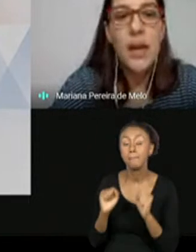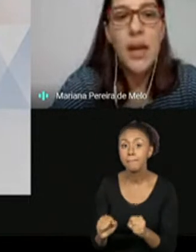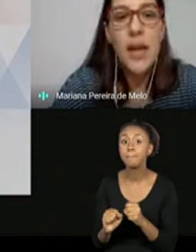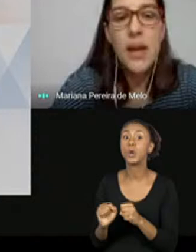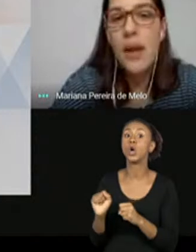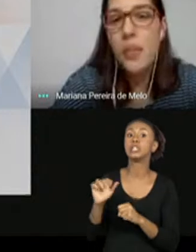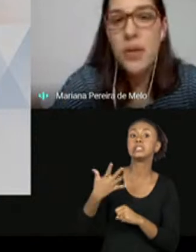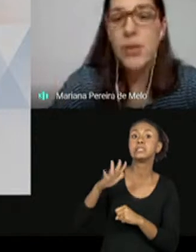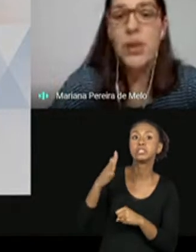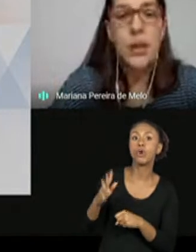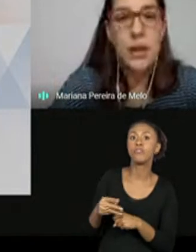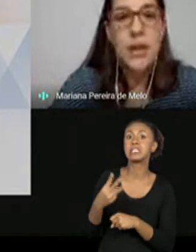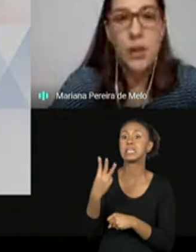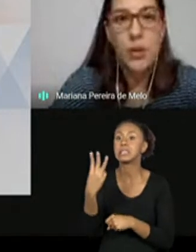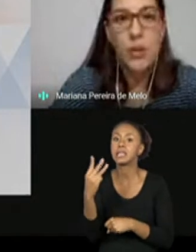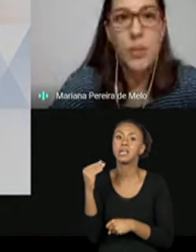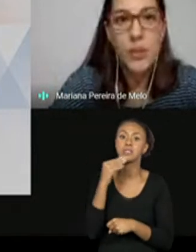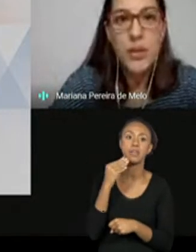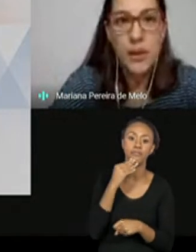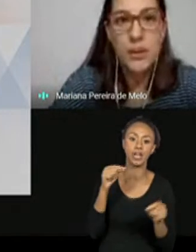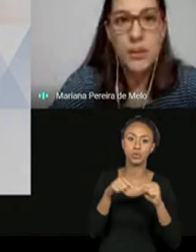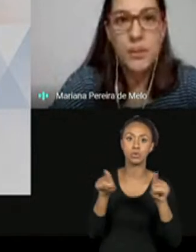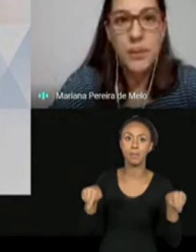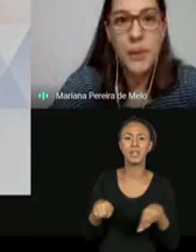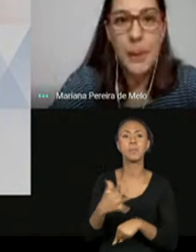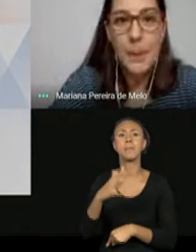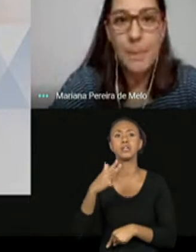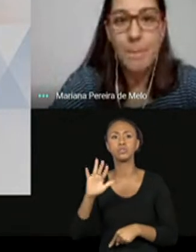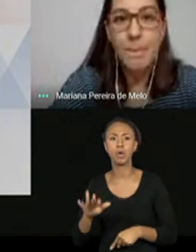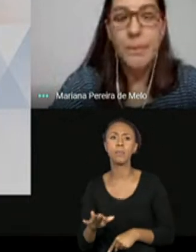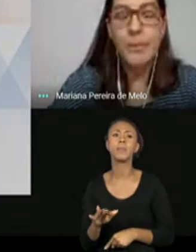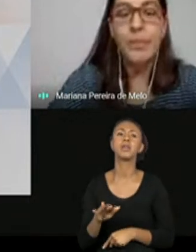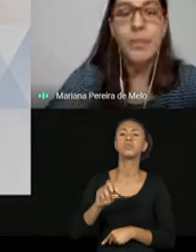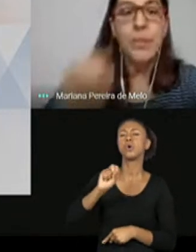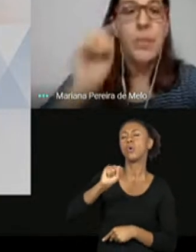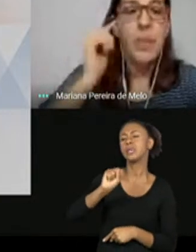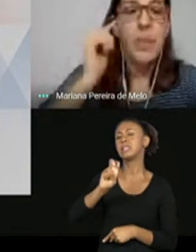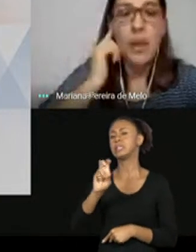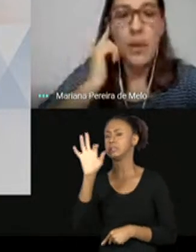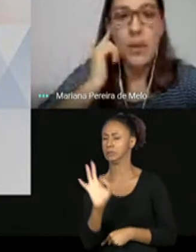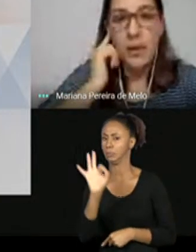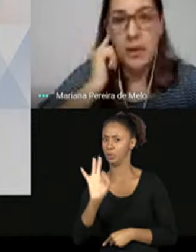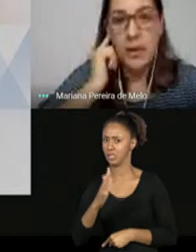de tecido é aproximadamente 85%, tá?